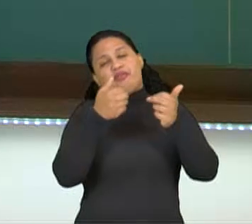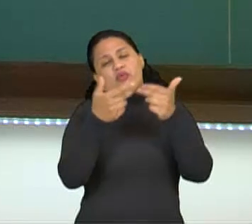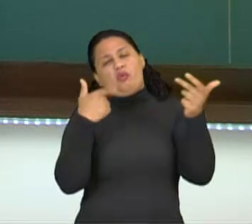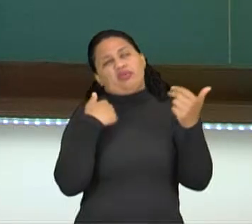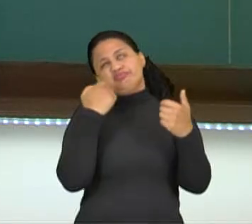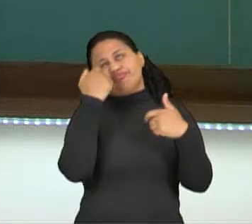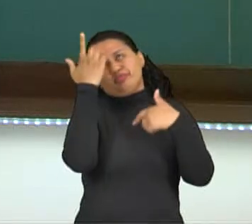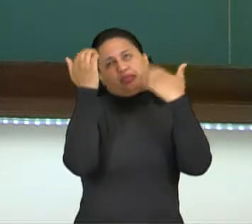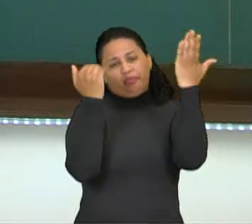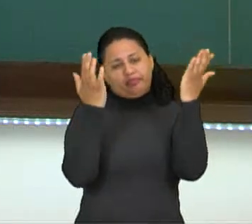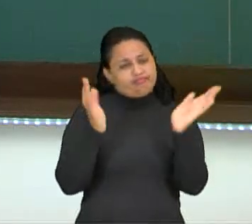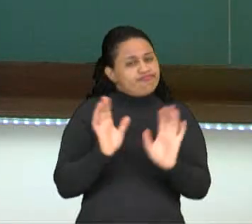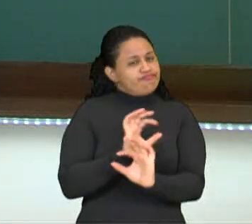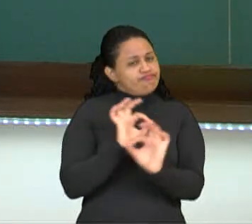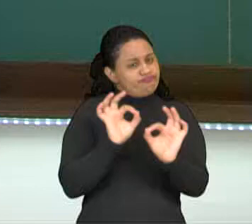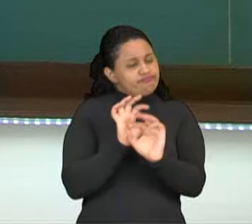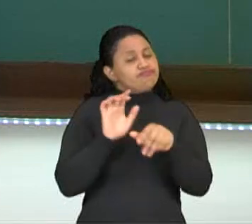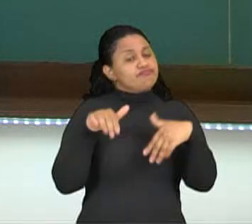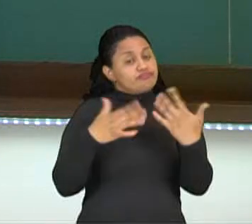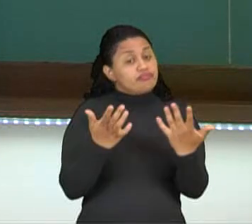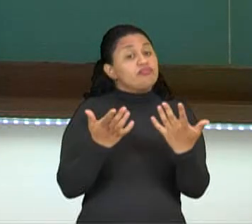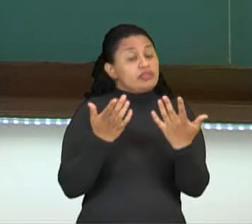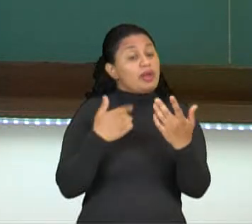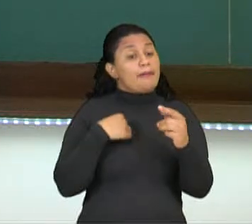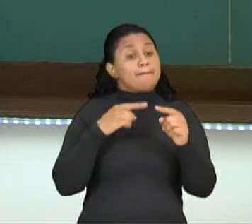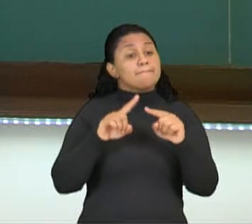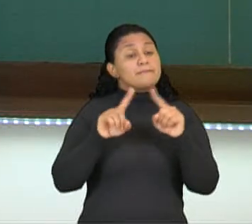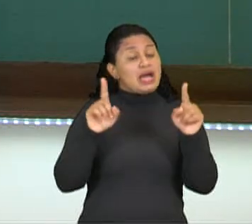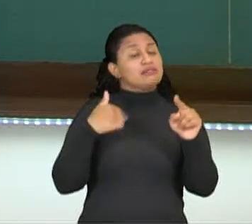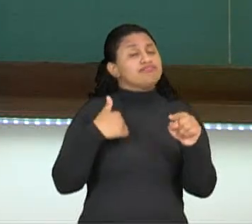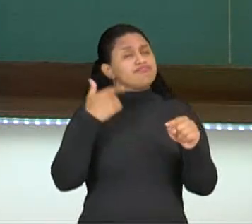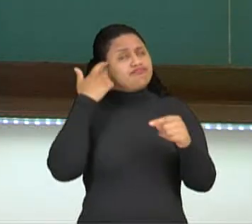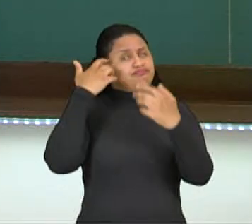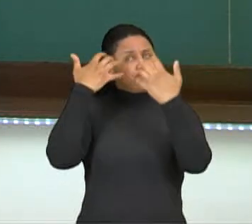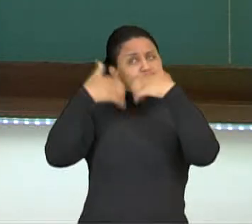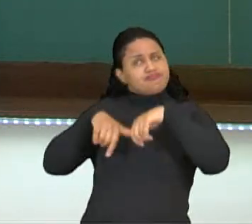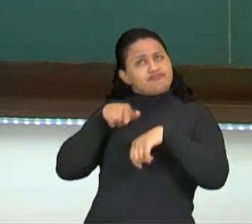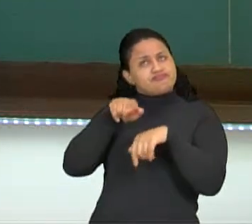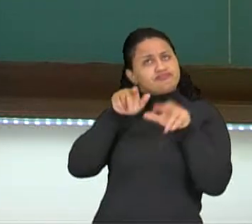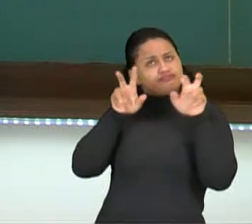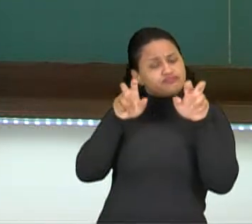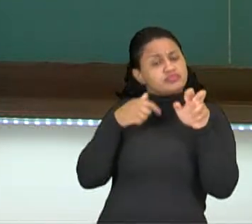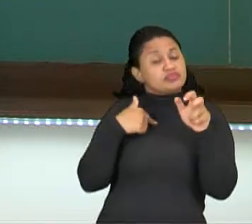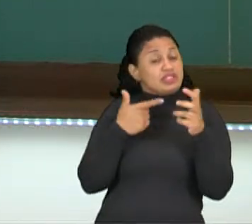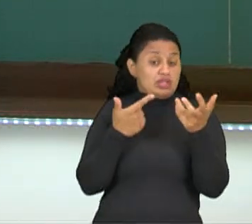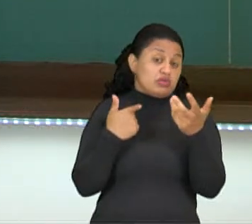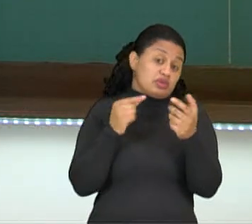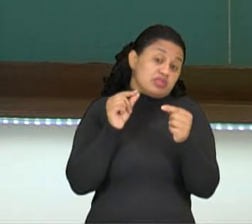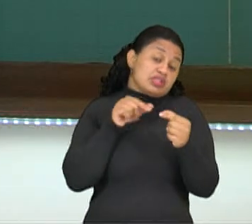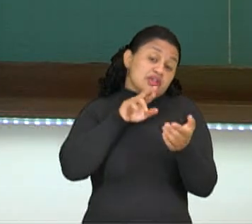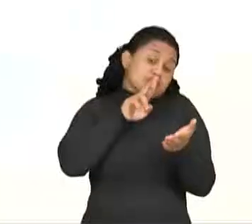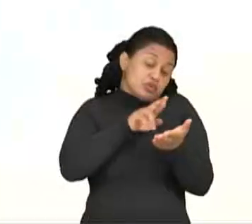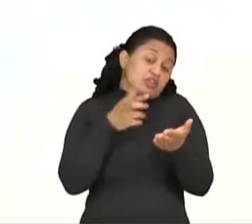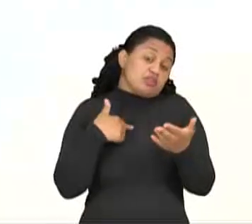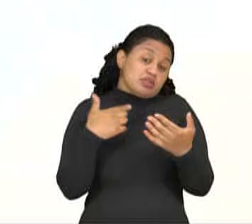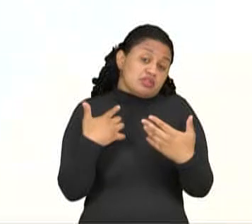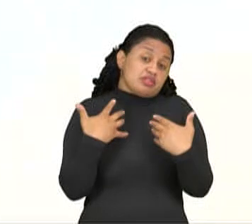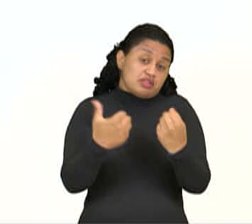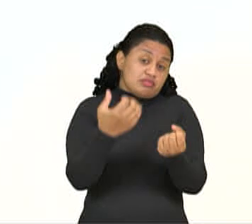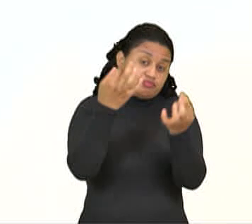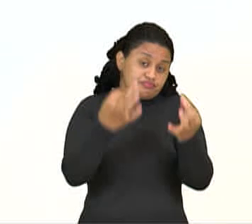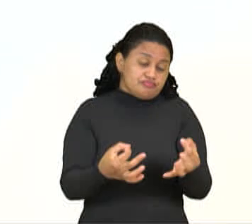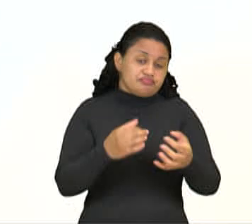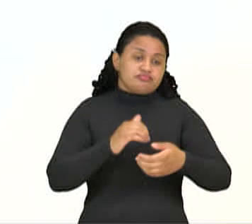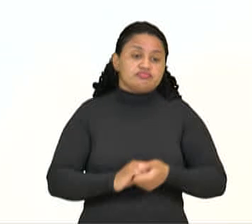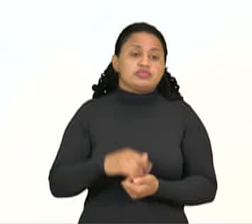não estamos conversando, né? Mas você, né, fazendo a relação aqui, eu tenho que aceitar como correta. Em